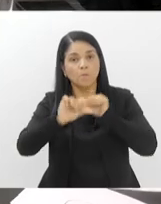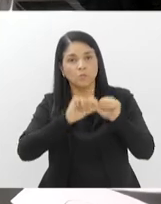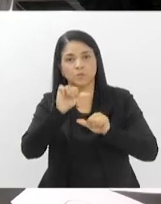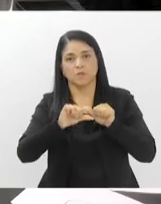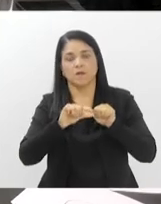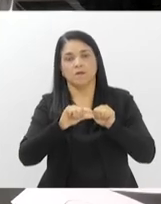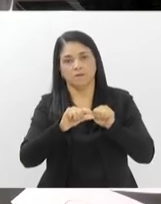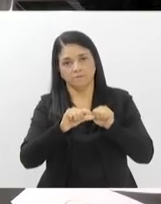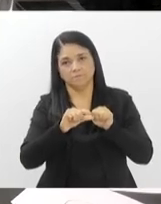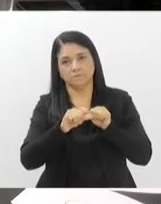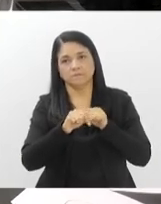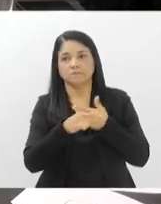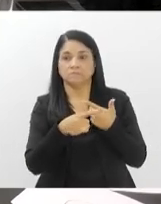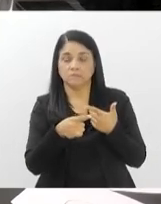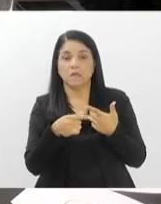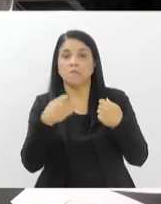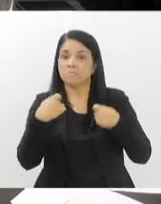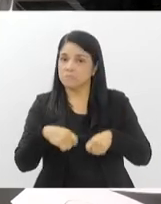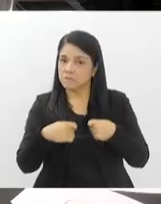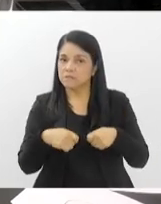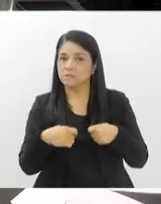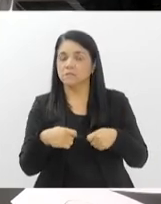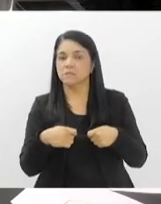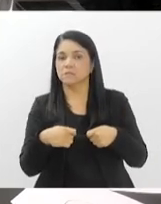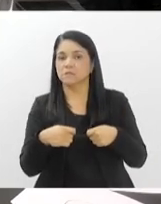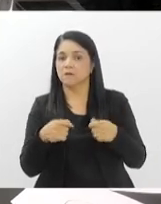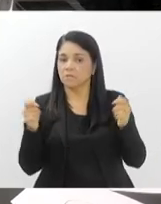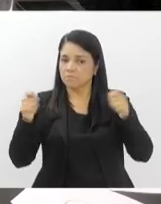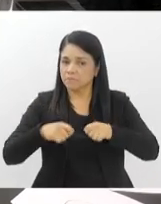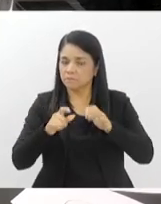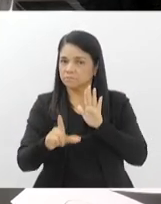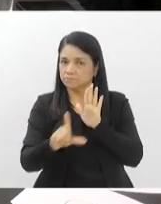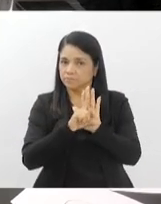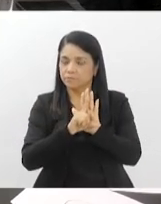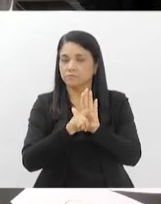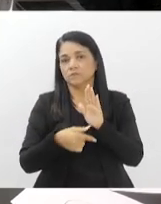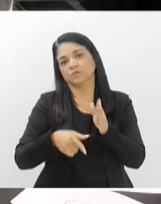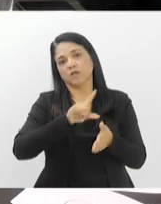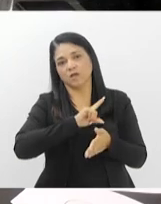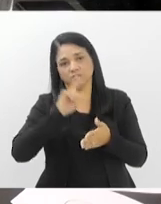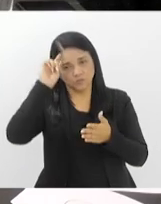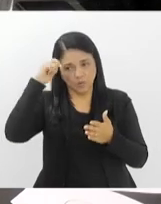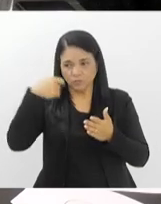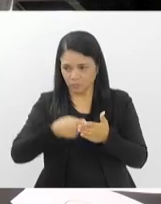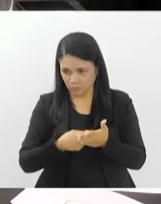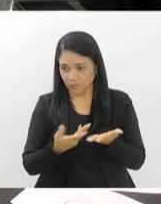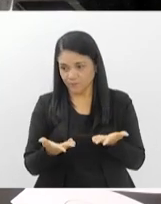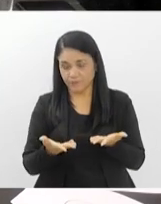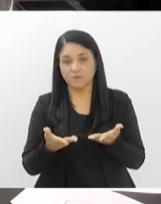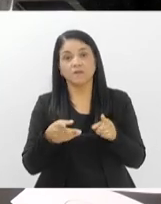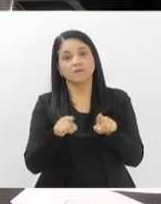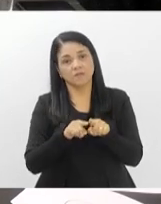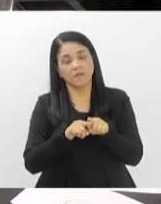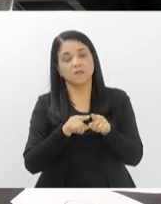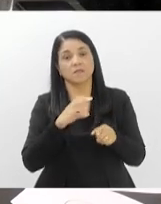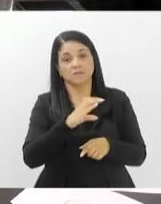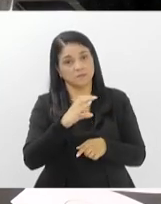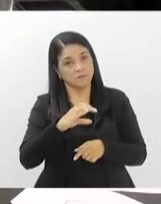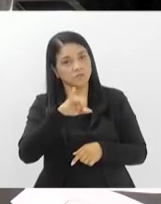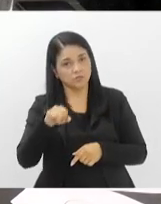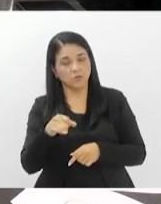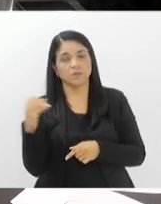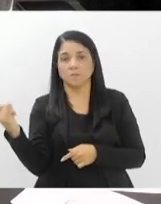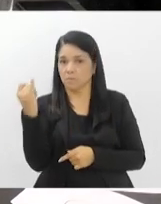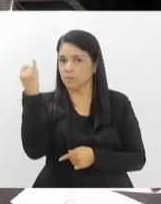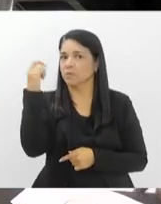acho pertinente. Mas tem que preservar a capacidade de legislar do legislador anterior. Então, é um zelo que a gente tem tido na CCJ e é importante que a